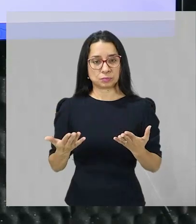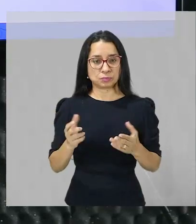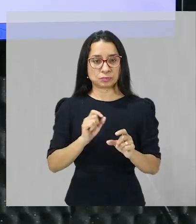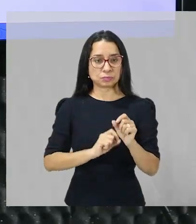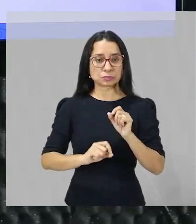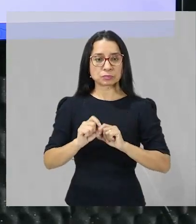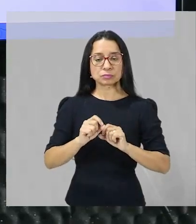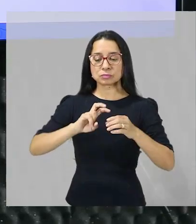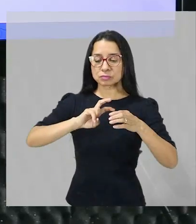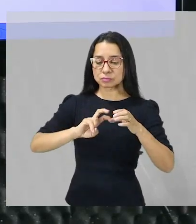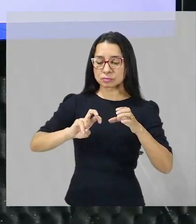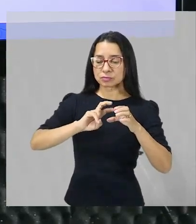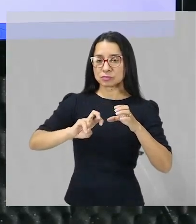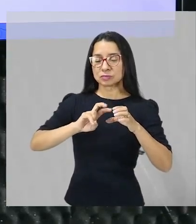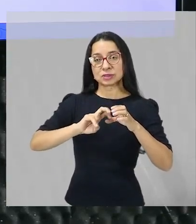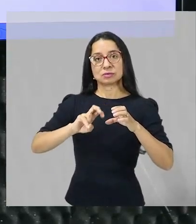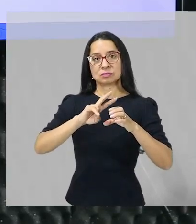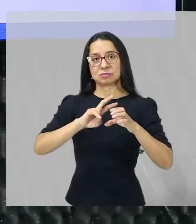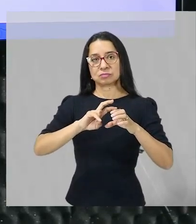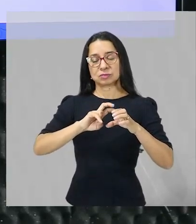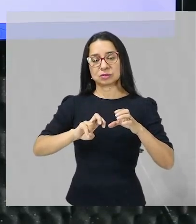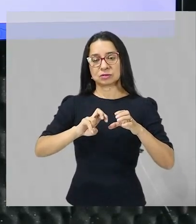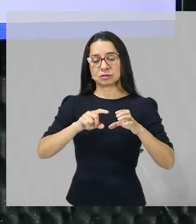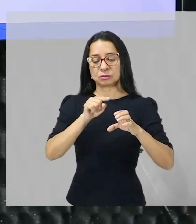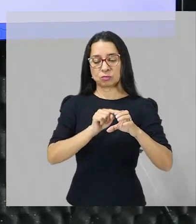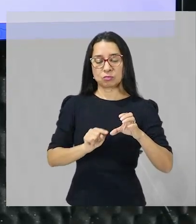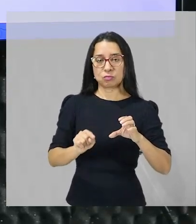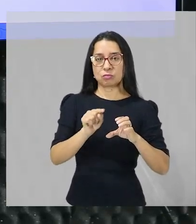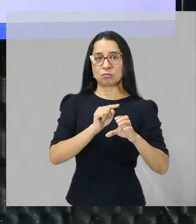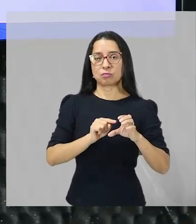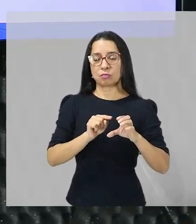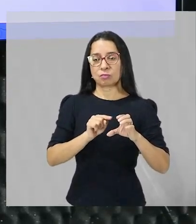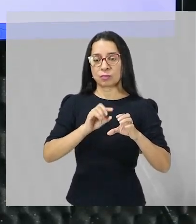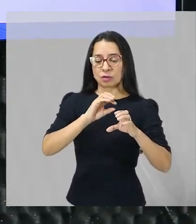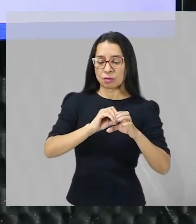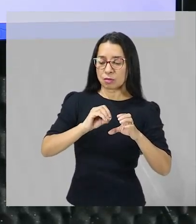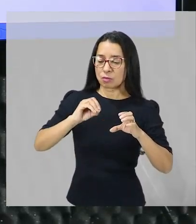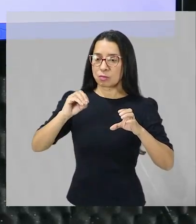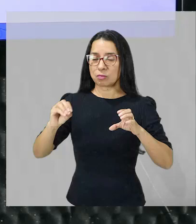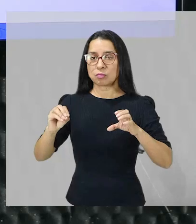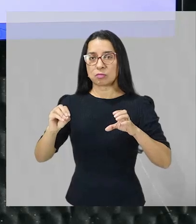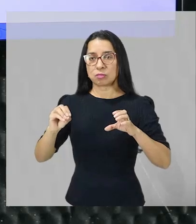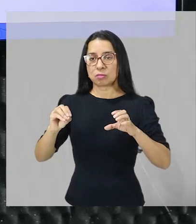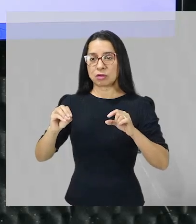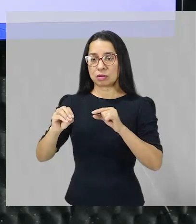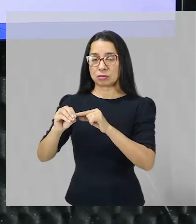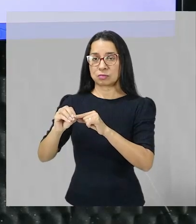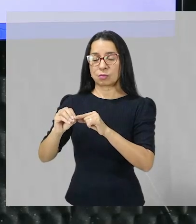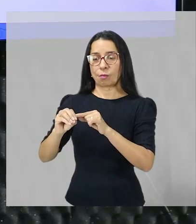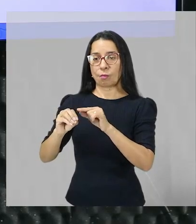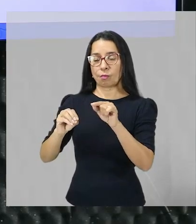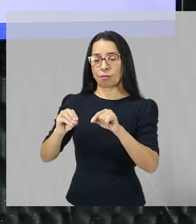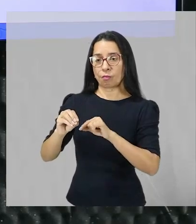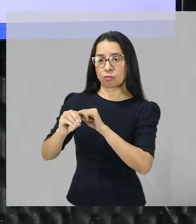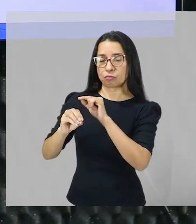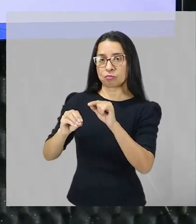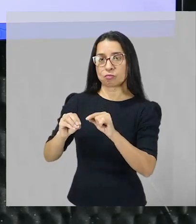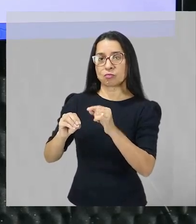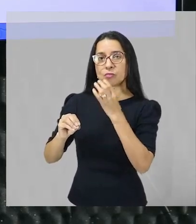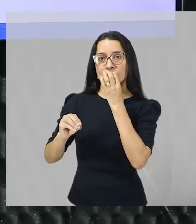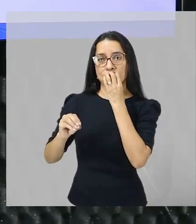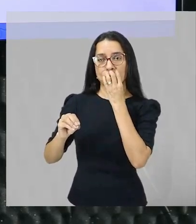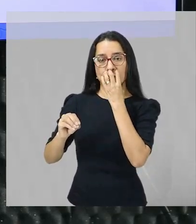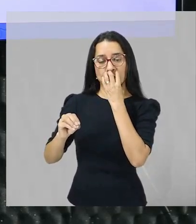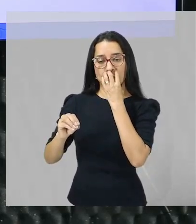eles tiraram o núcleo do óvulo, que incorporaram o núcleo do cachorro, né, o